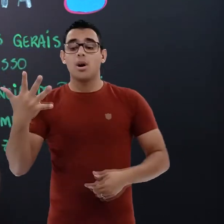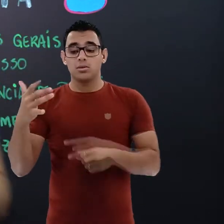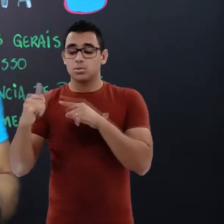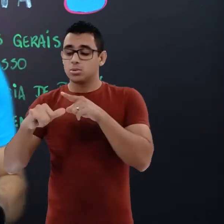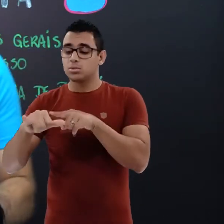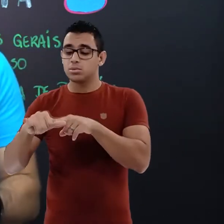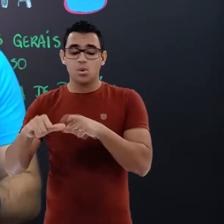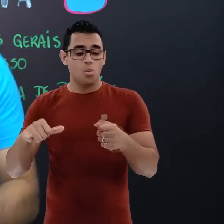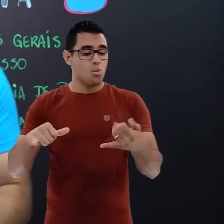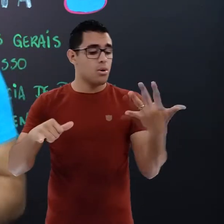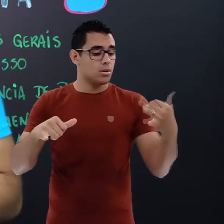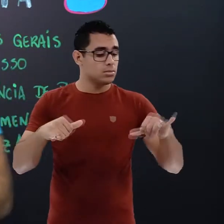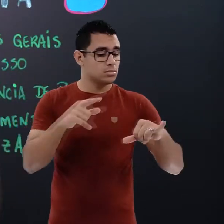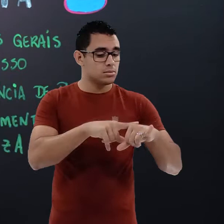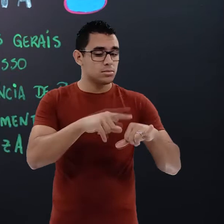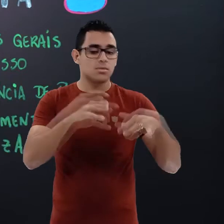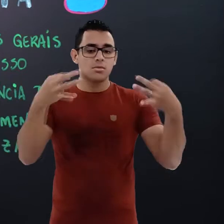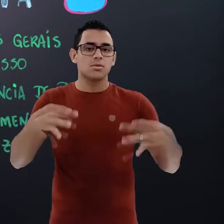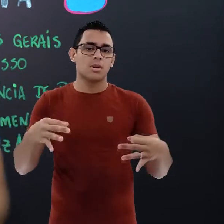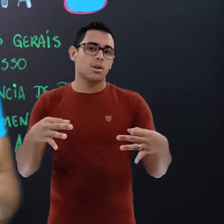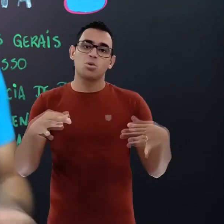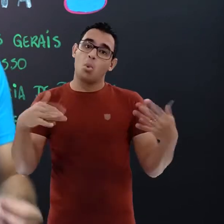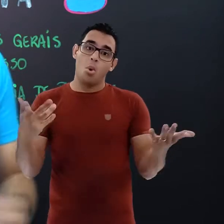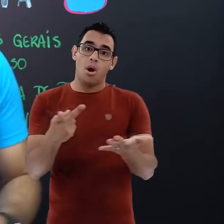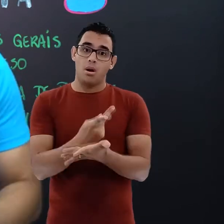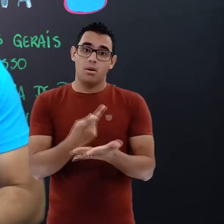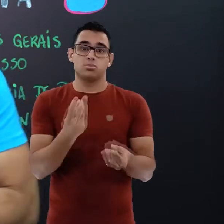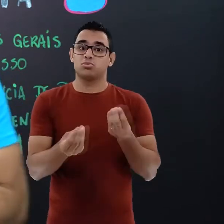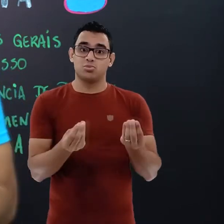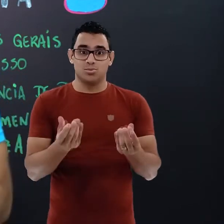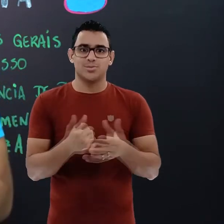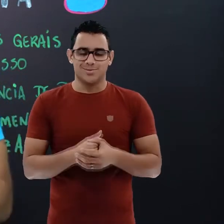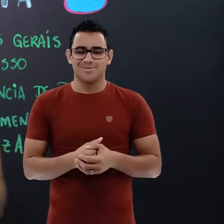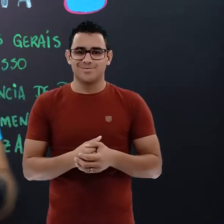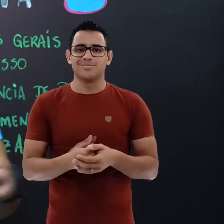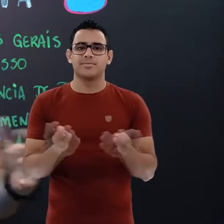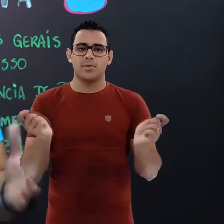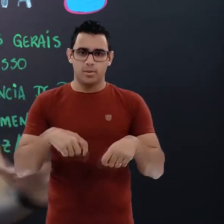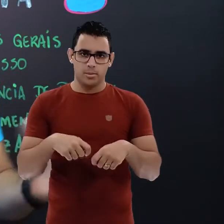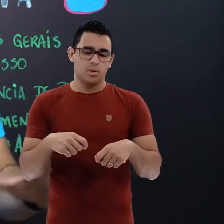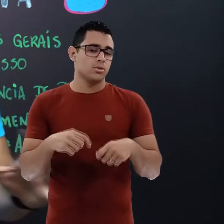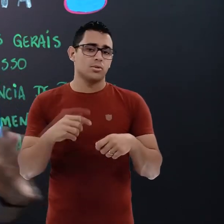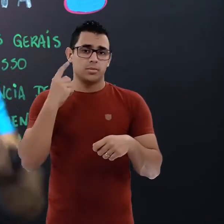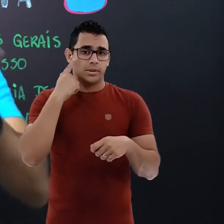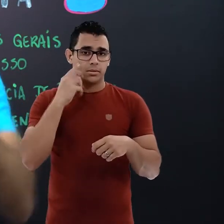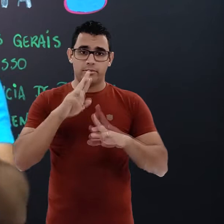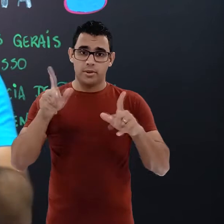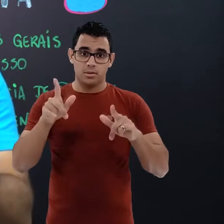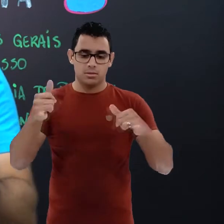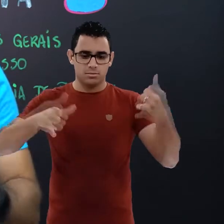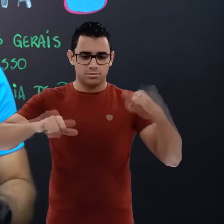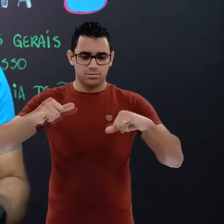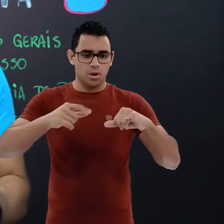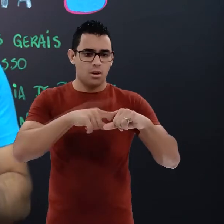o estudo da medida das quantidades envolvidas em um processo químico. E aí eu posso medir de vários âmbitos. Eu posso